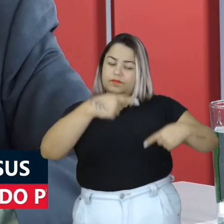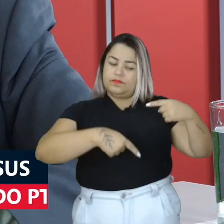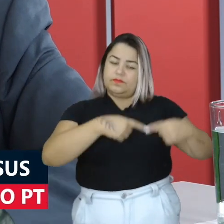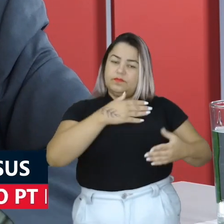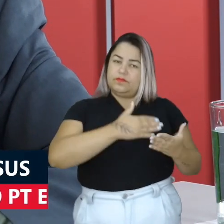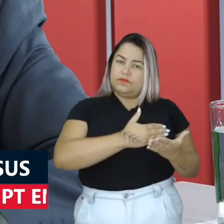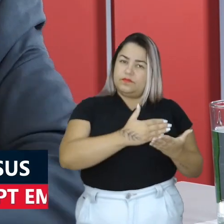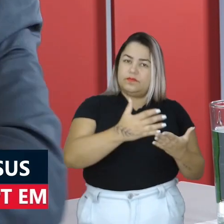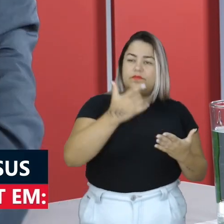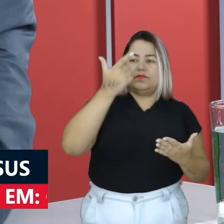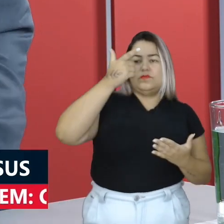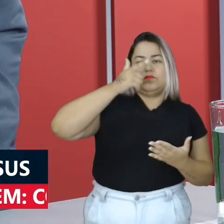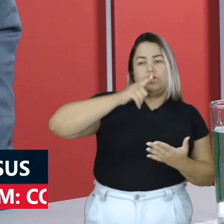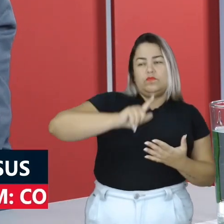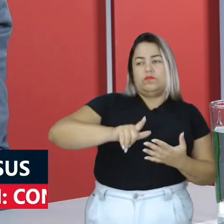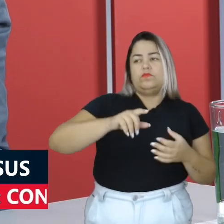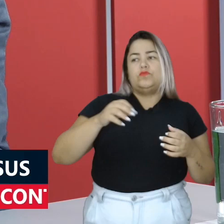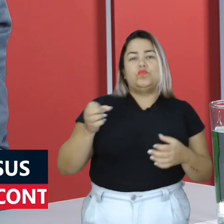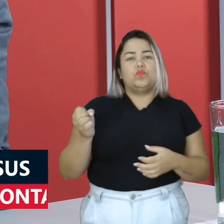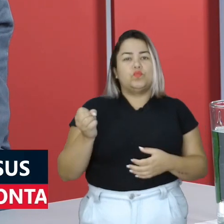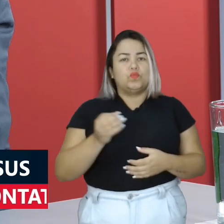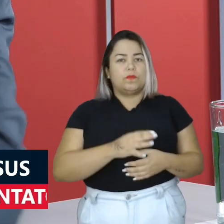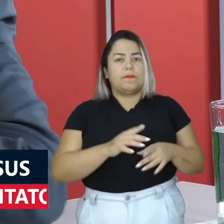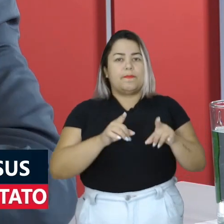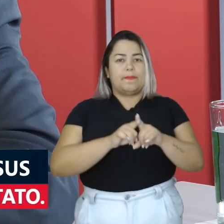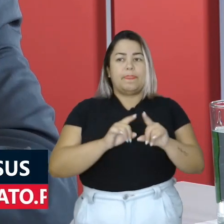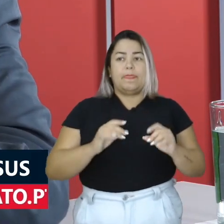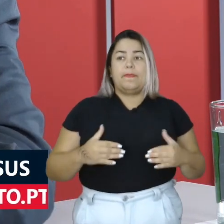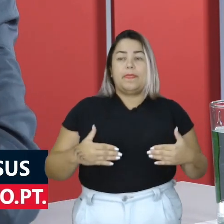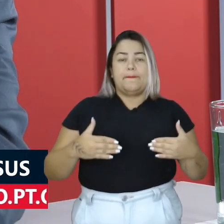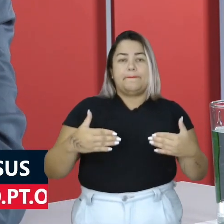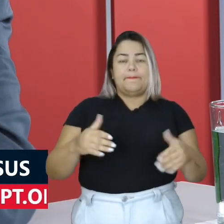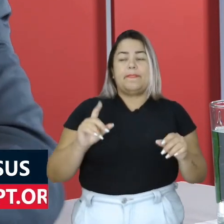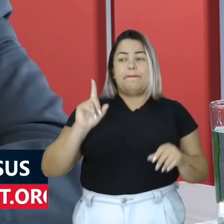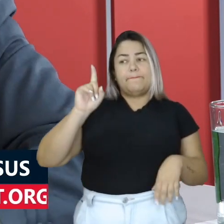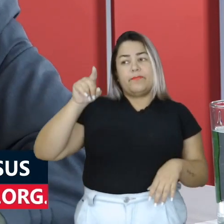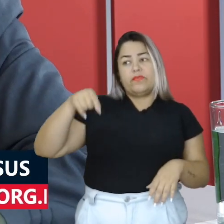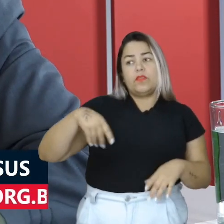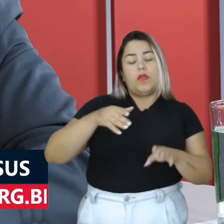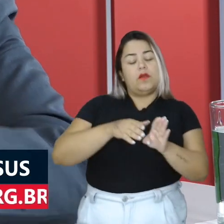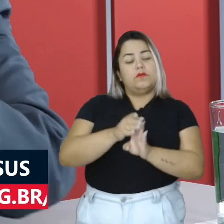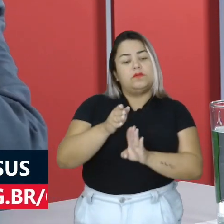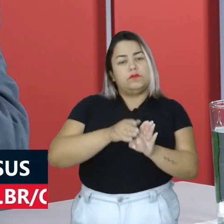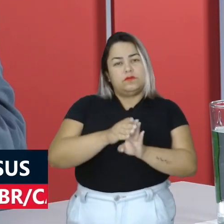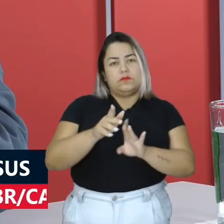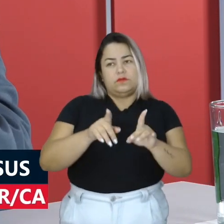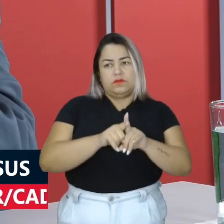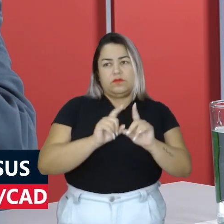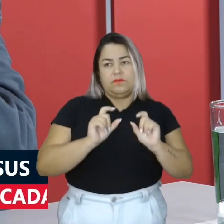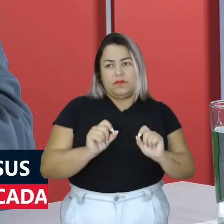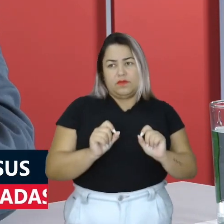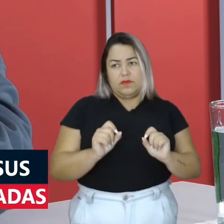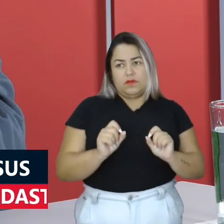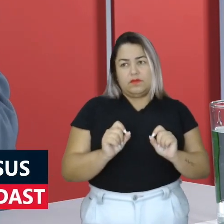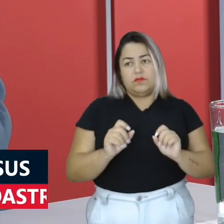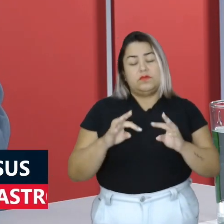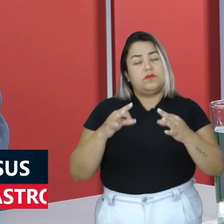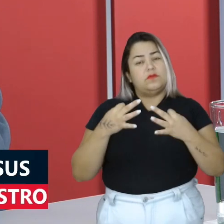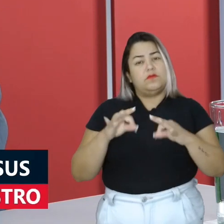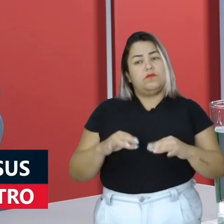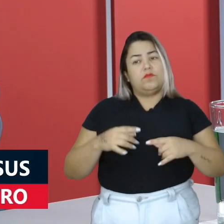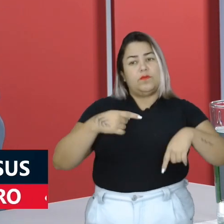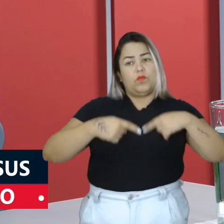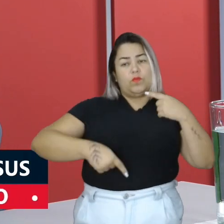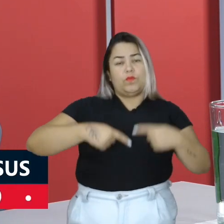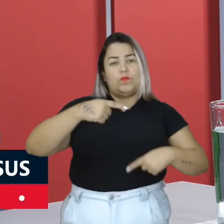começar a recuperação e, novamente, o Ministério voltar a ser a orientação, como eu falei, o farol técnico e